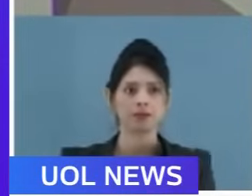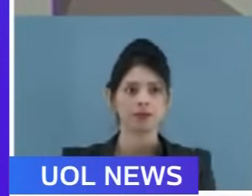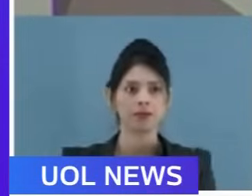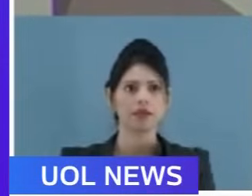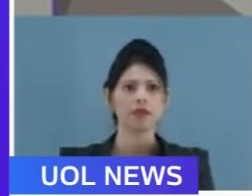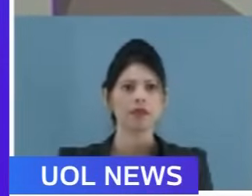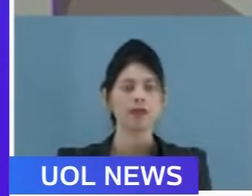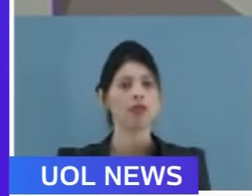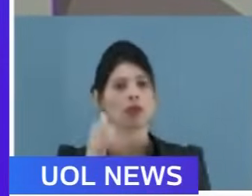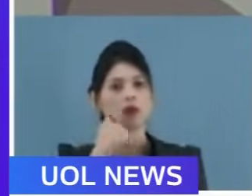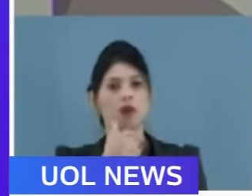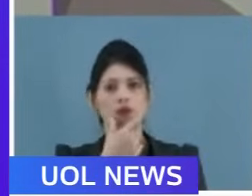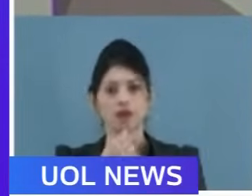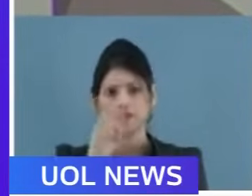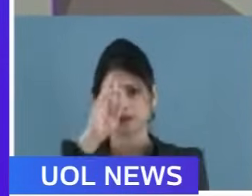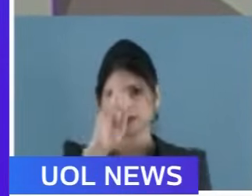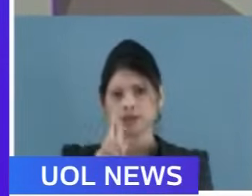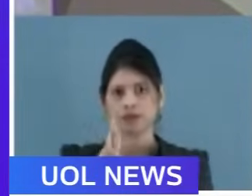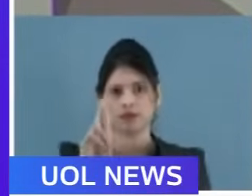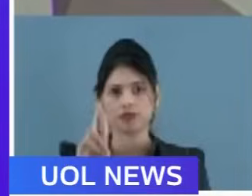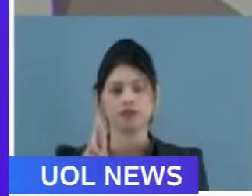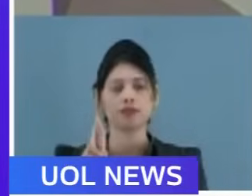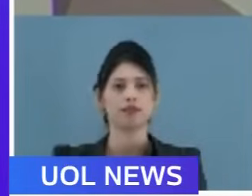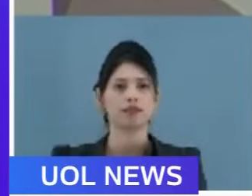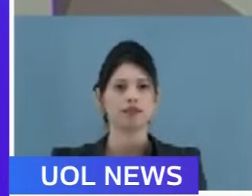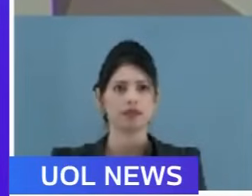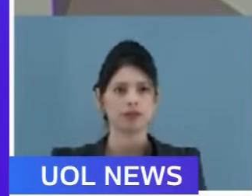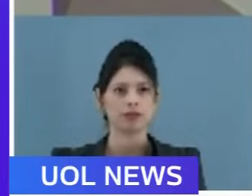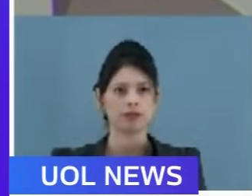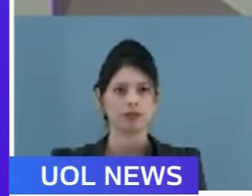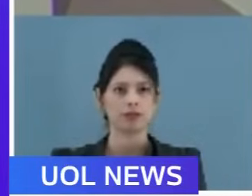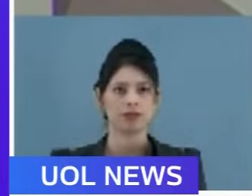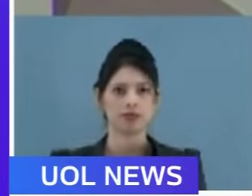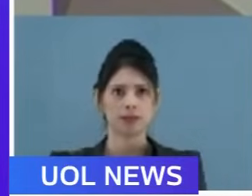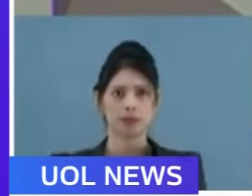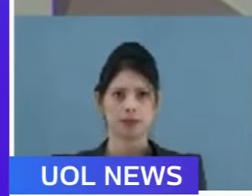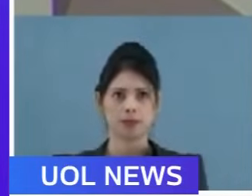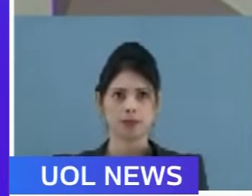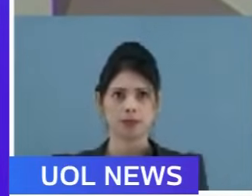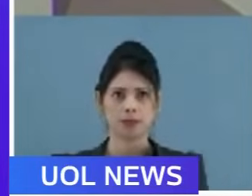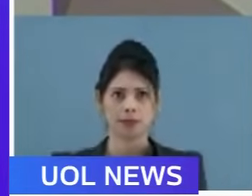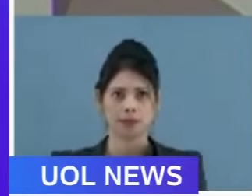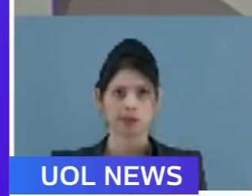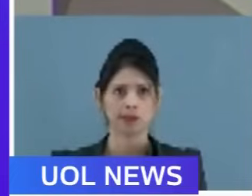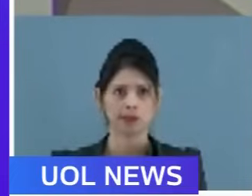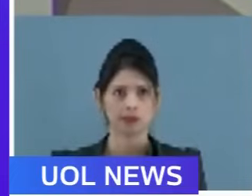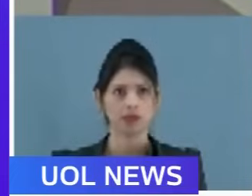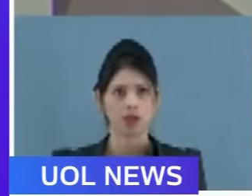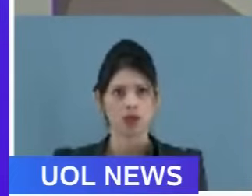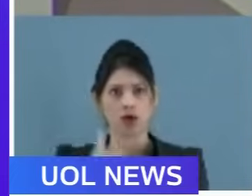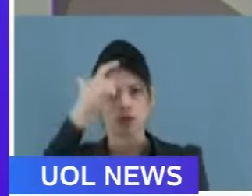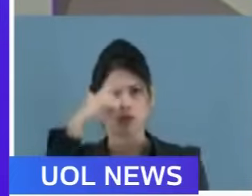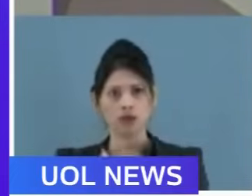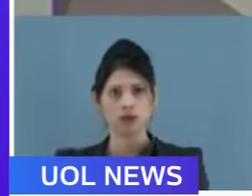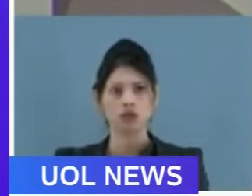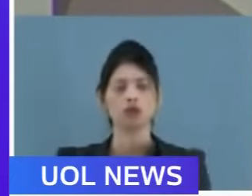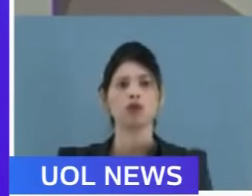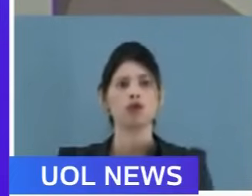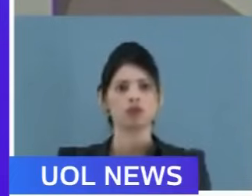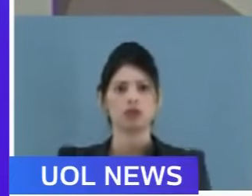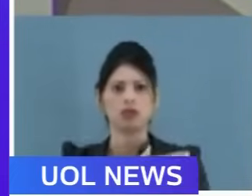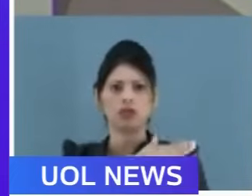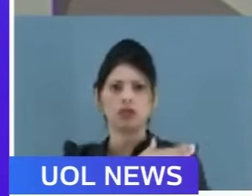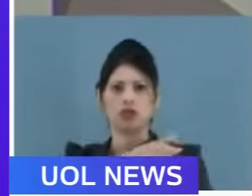recebe R$ 13 mil por mês, 13.300, e movimentou em um ano 3,3 milhões de reais. Então